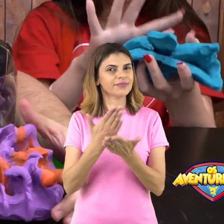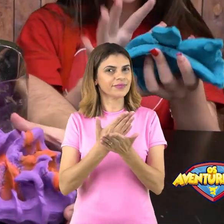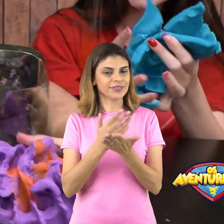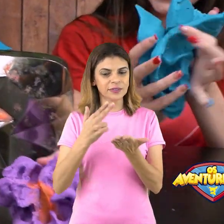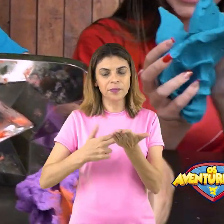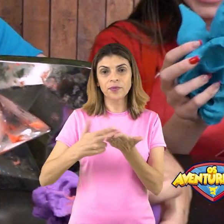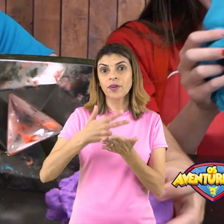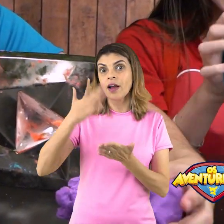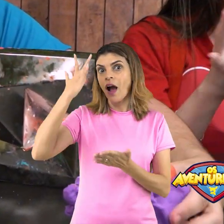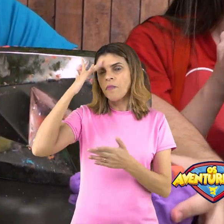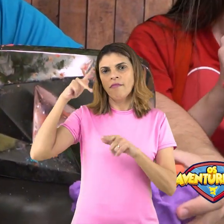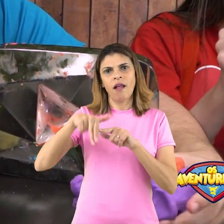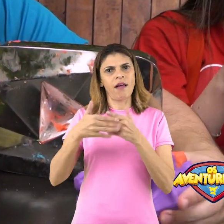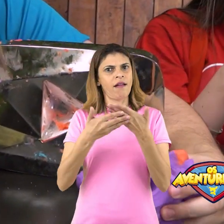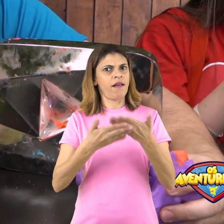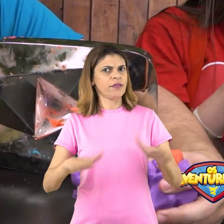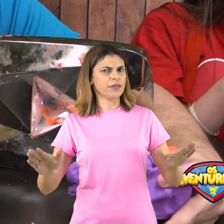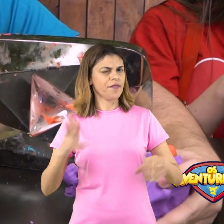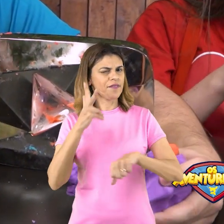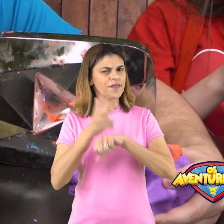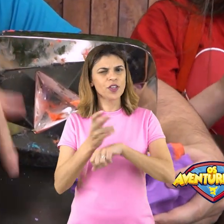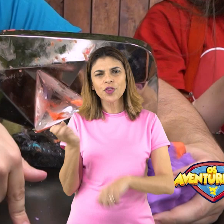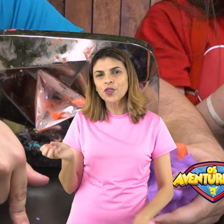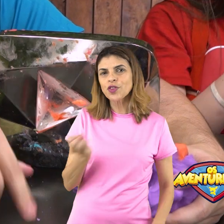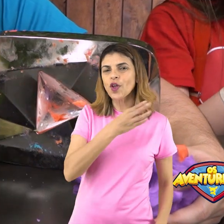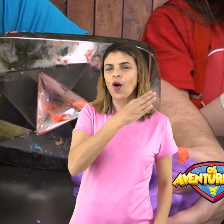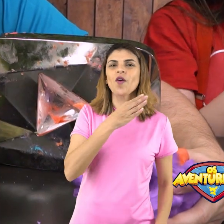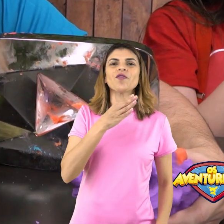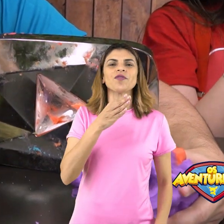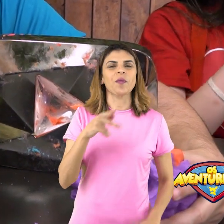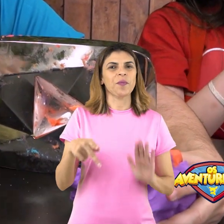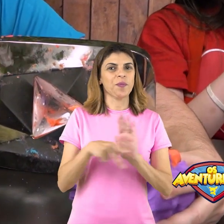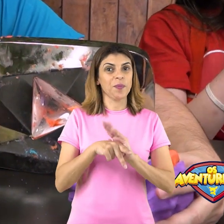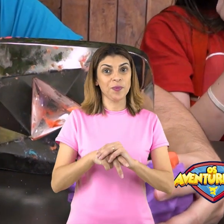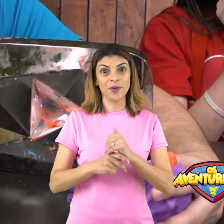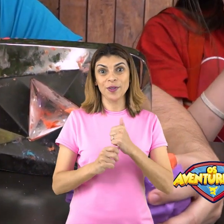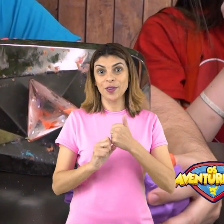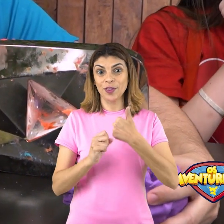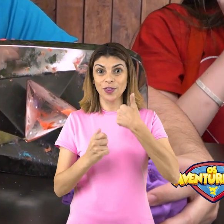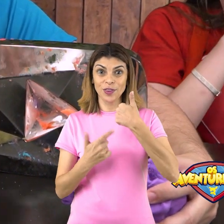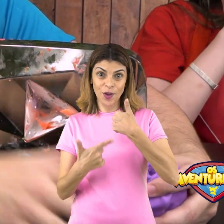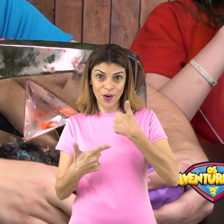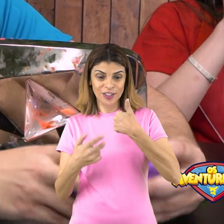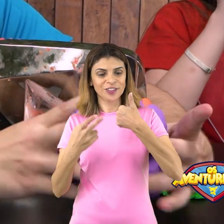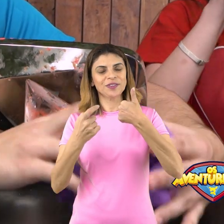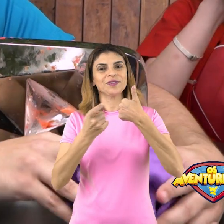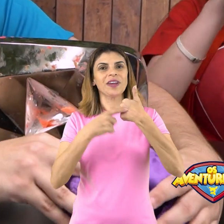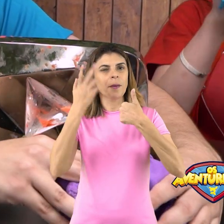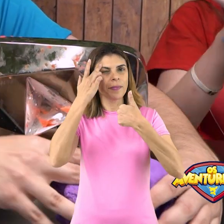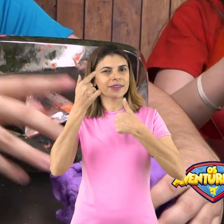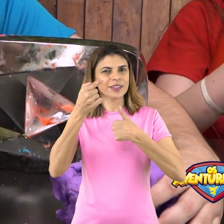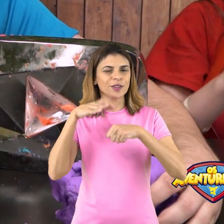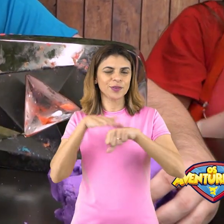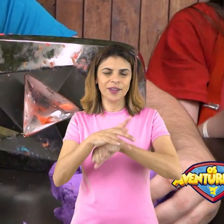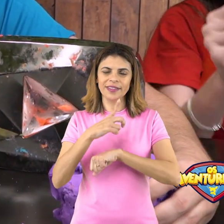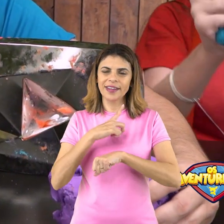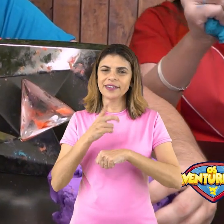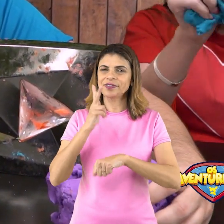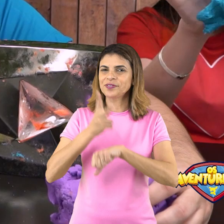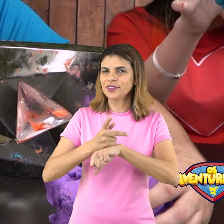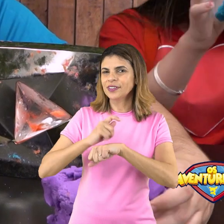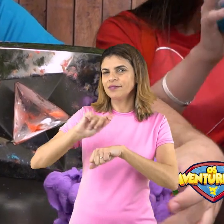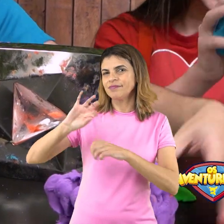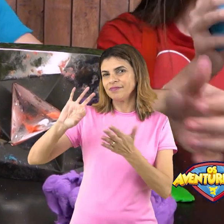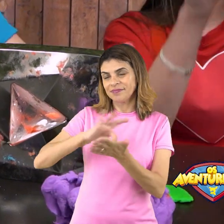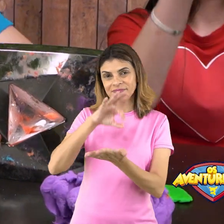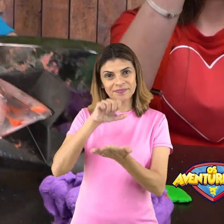figurinhas. Amanhã já vai lançar um vídeo novo dessa série aqui, a parte 2. Então, amanhã às 7 horas da noite tem vídeo novo pra vocês. Se inscrevam